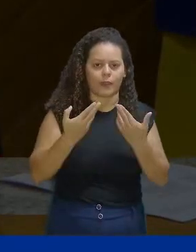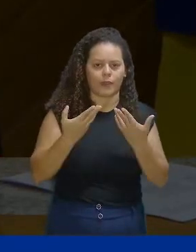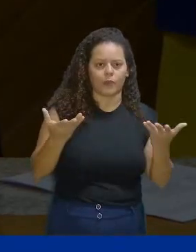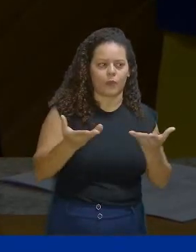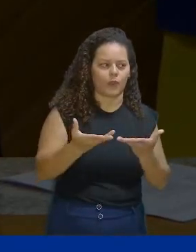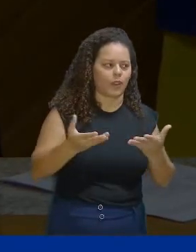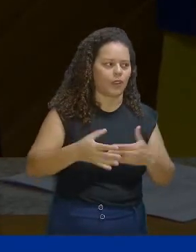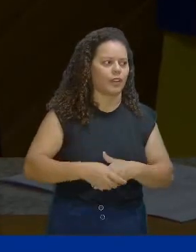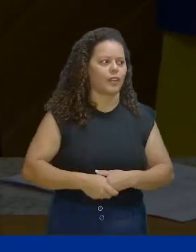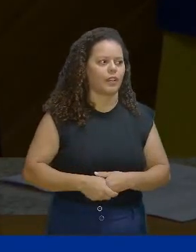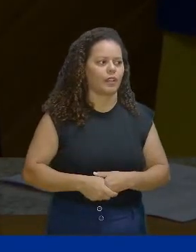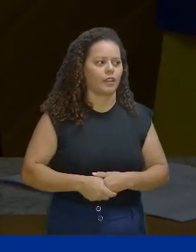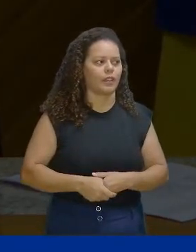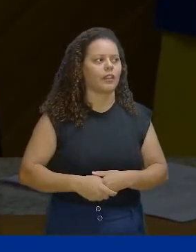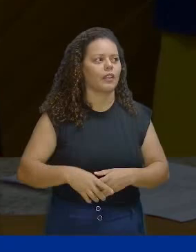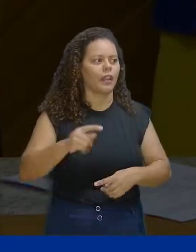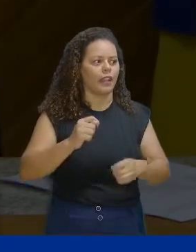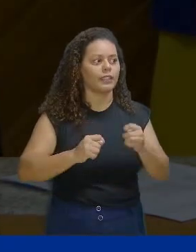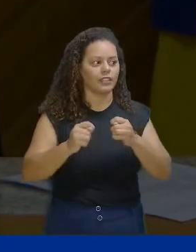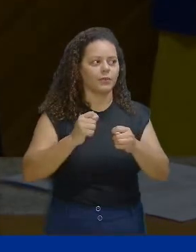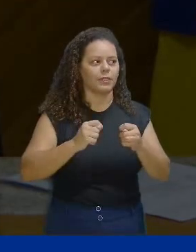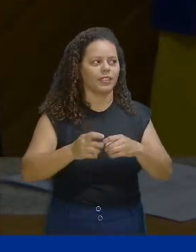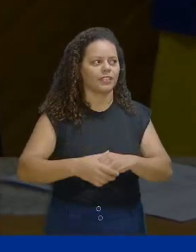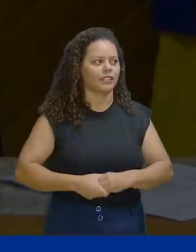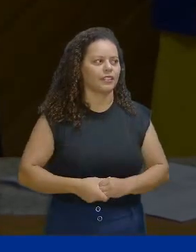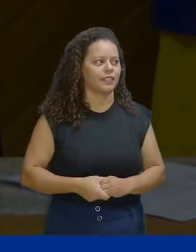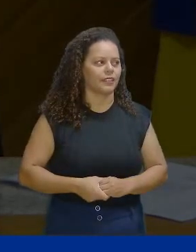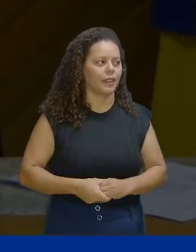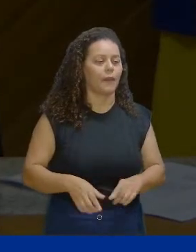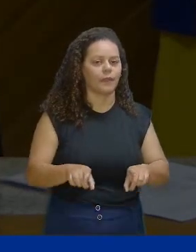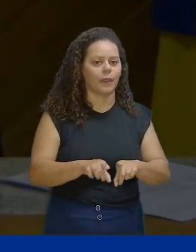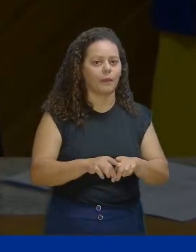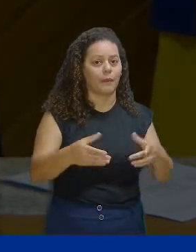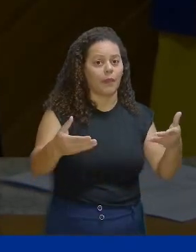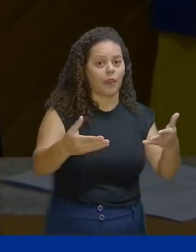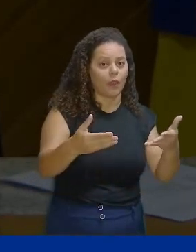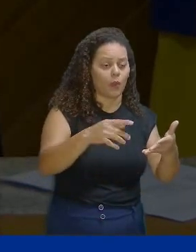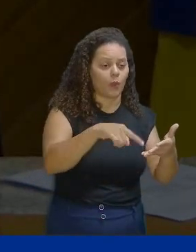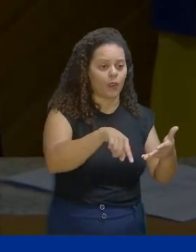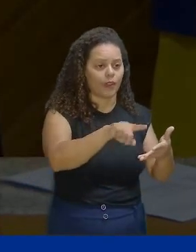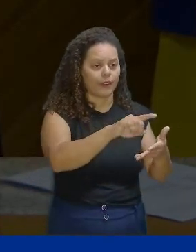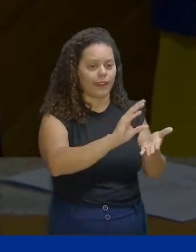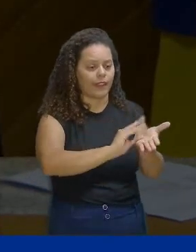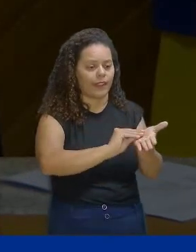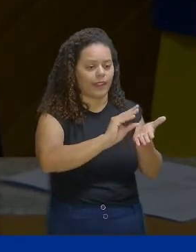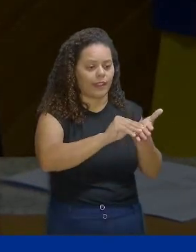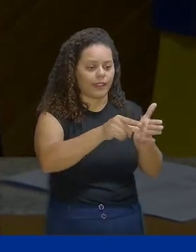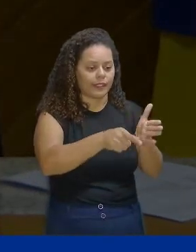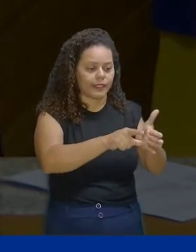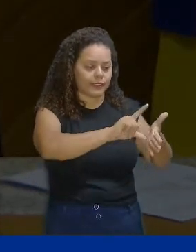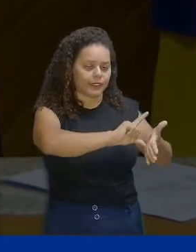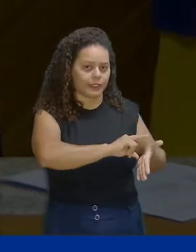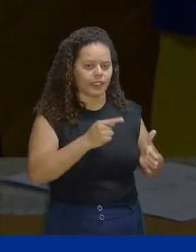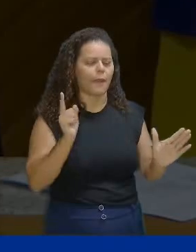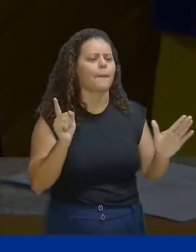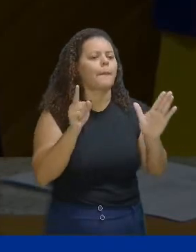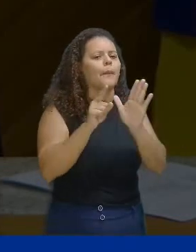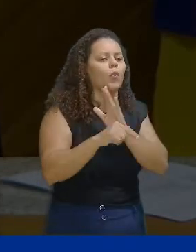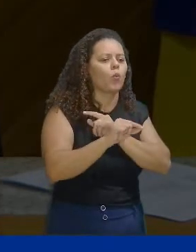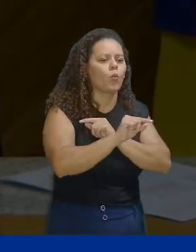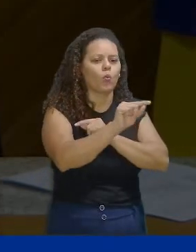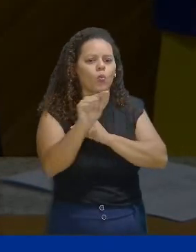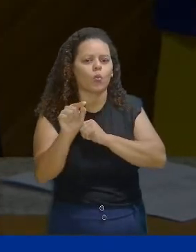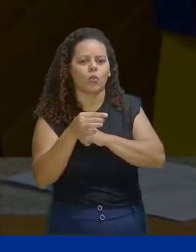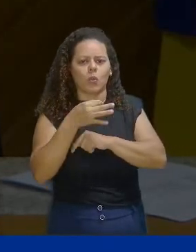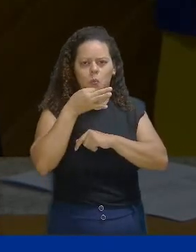na modalidade híbrida, e submeto à Corte a ata da sessão anterior, perguntando se